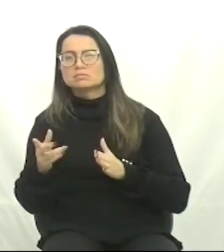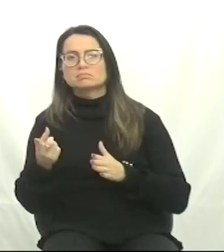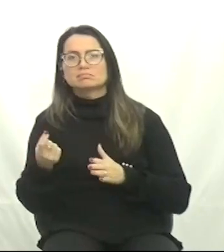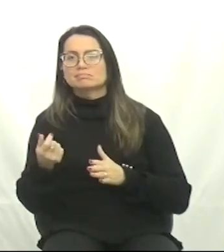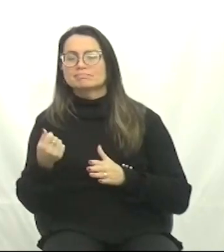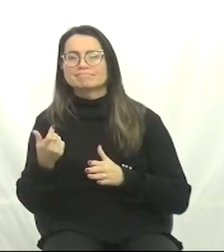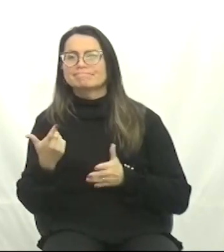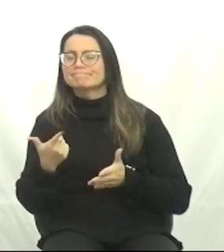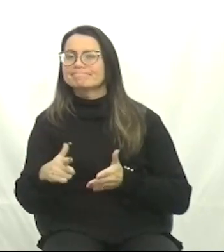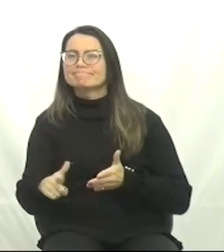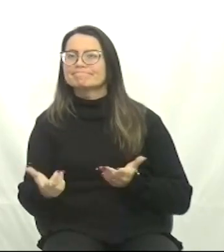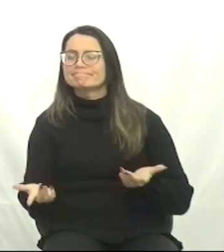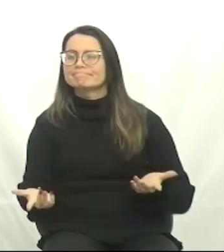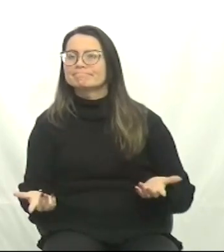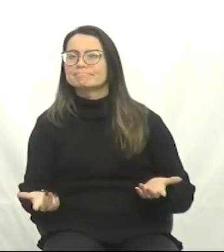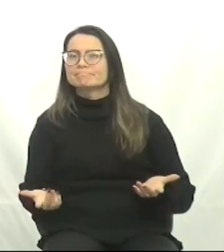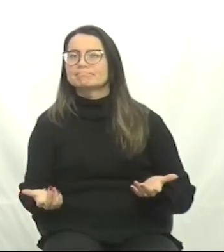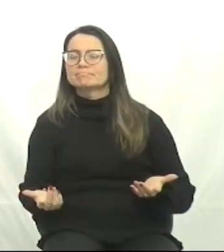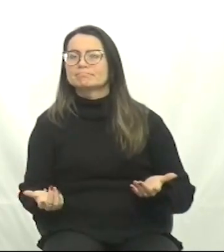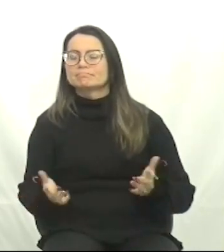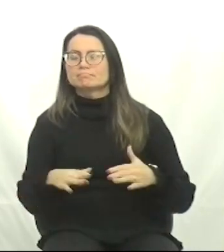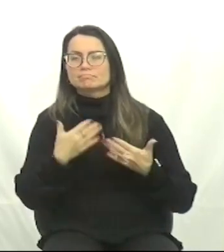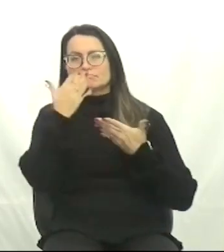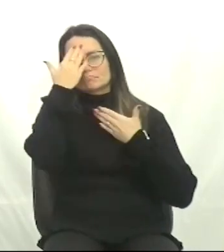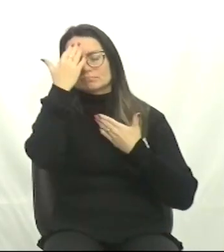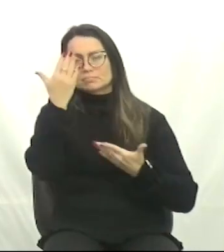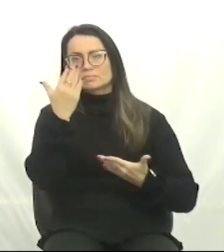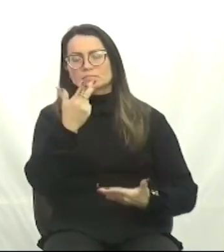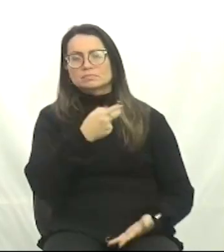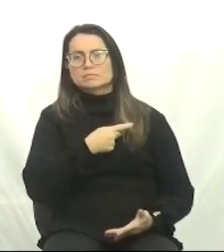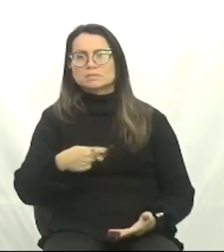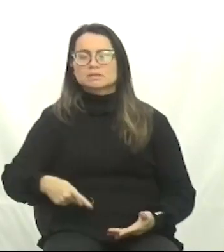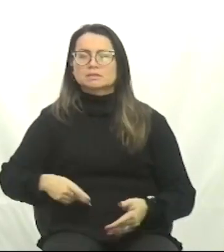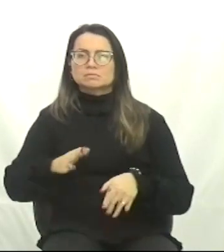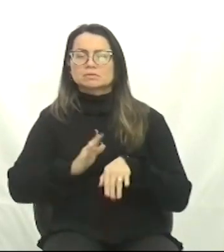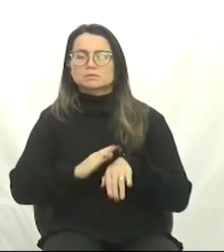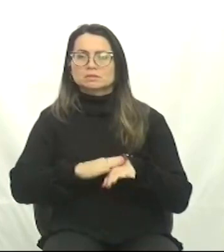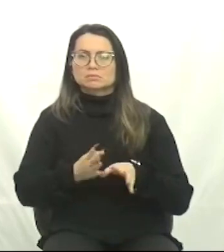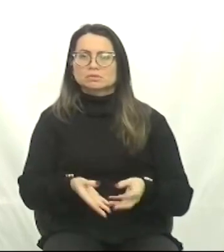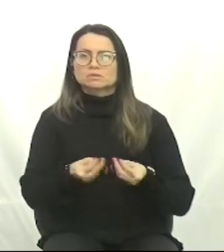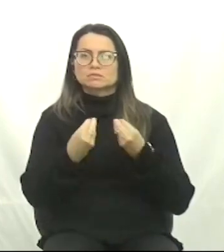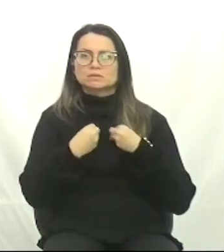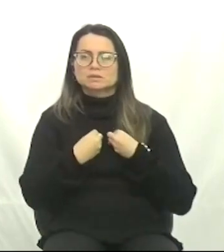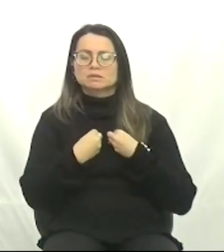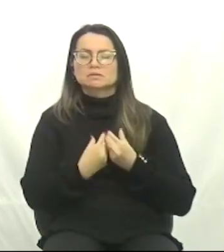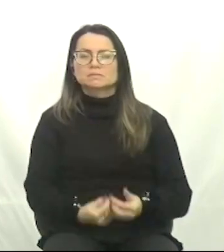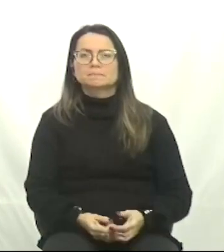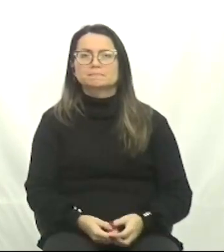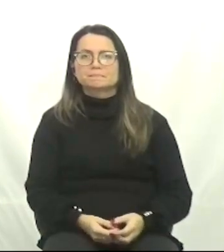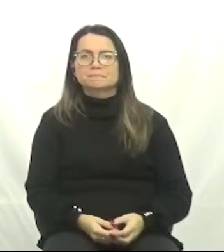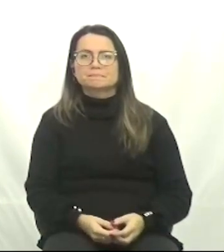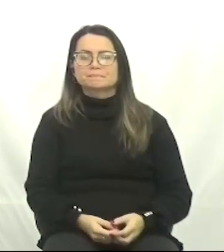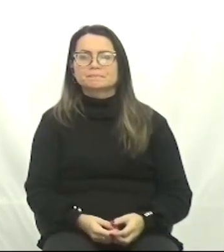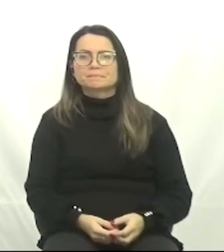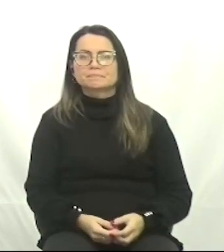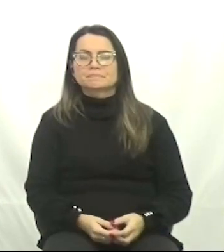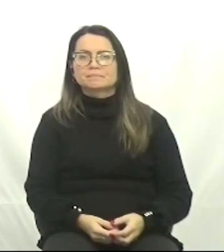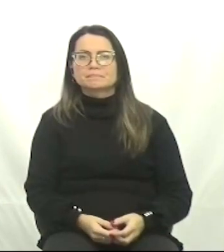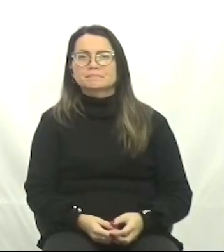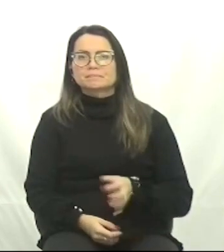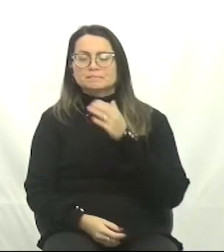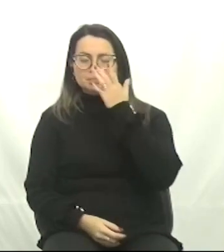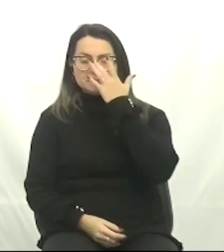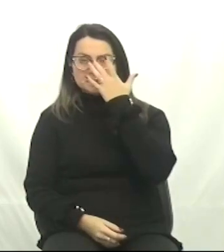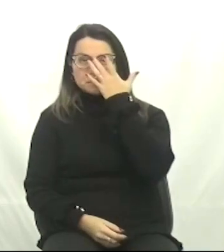dia sem o trabalhador ganhar também. Obrigado, presidente, pelo seu tempo, e vamos ter uma boa sessão. Com a palavra, a